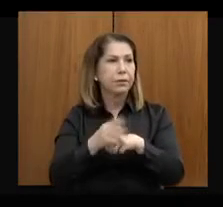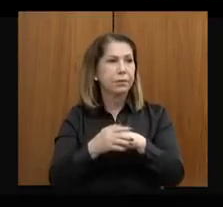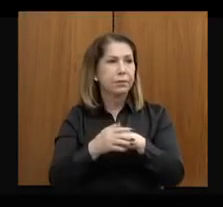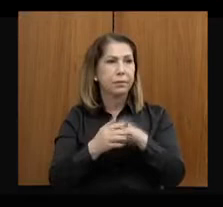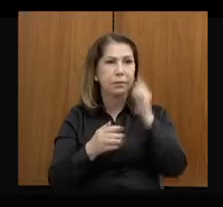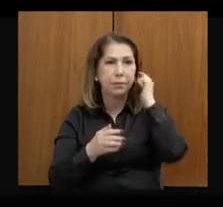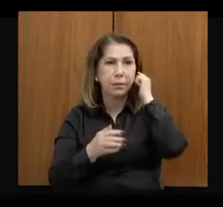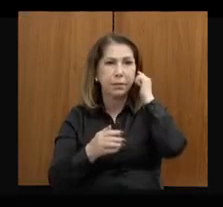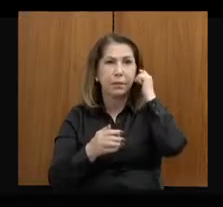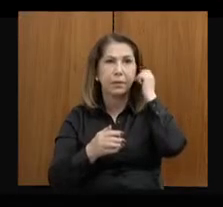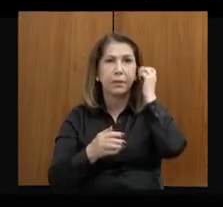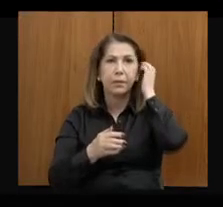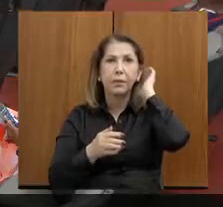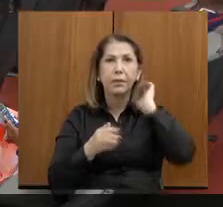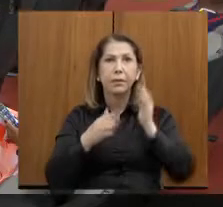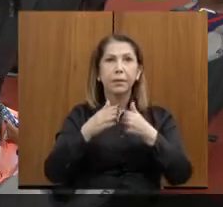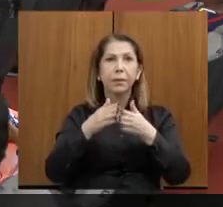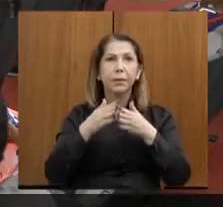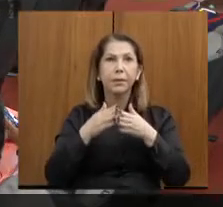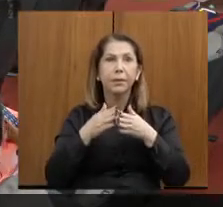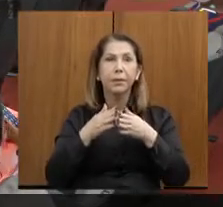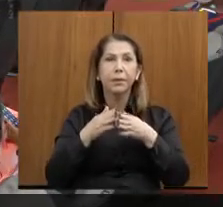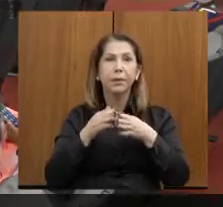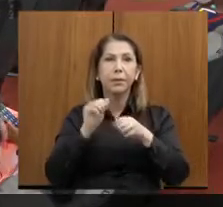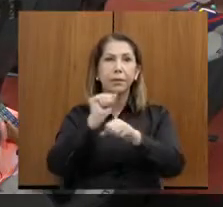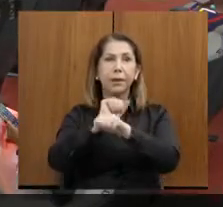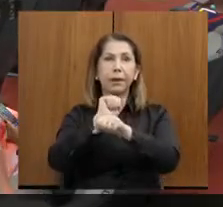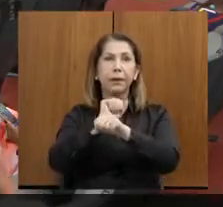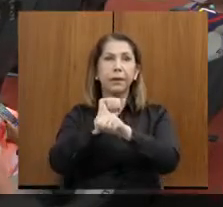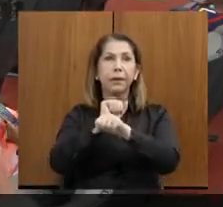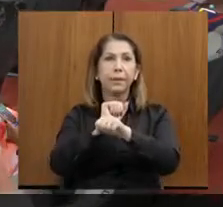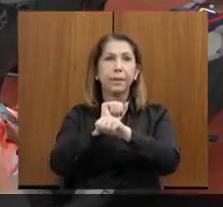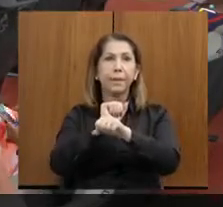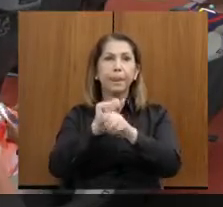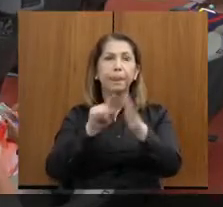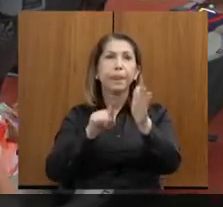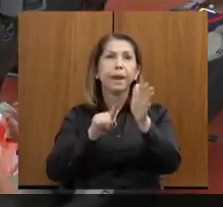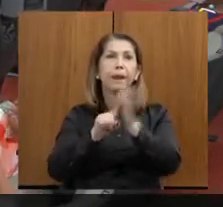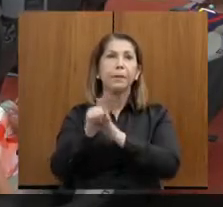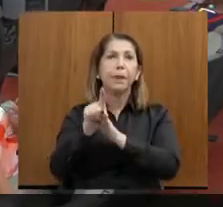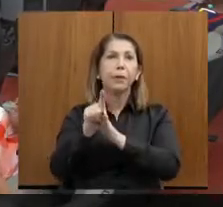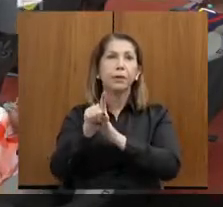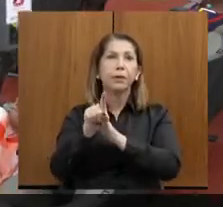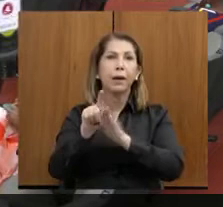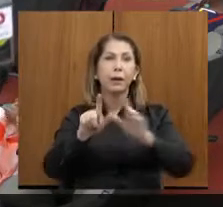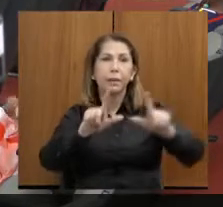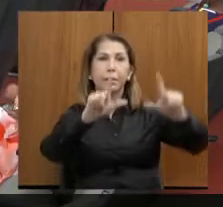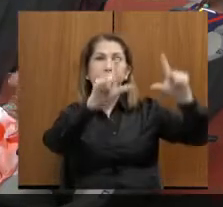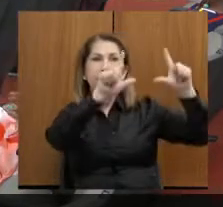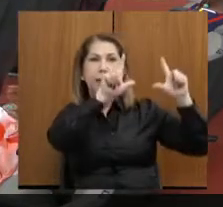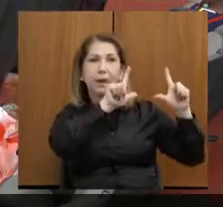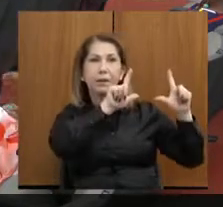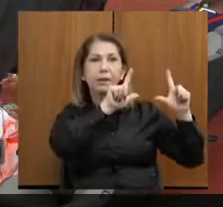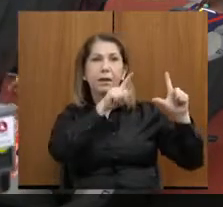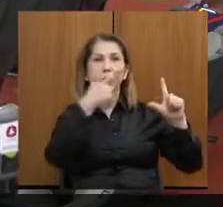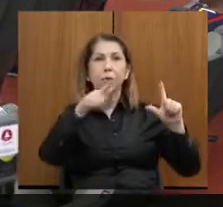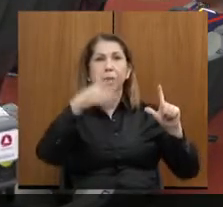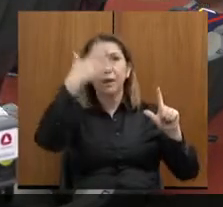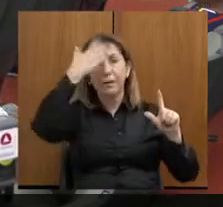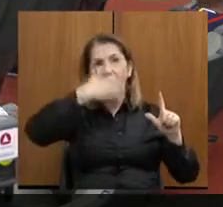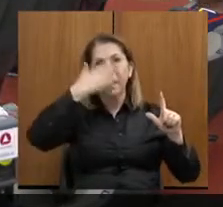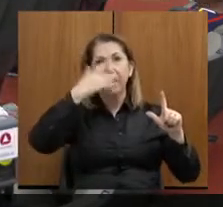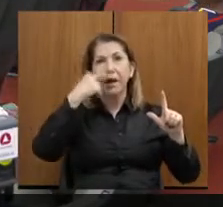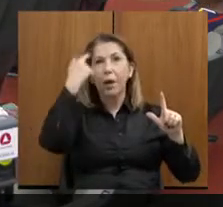Brasil sim ou não só interromper são mas eu queria perguntar se essa apresentação porque aqui a gente não ver seu